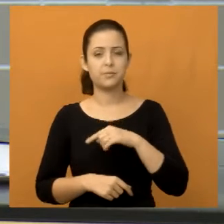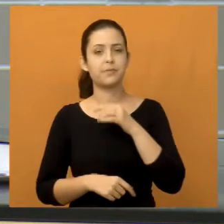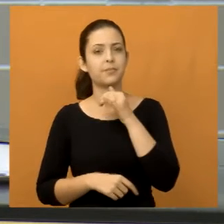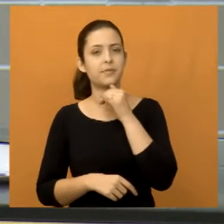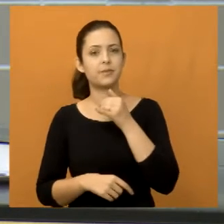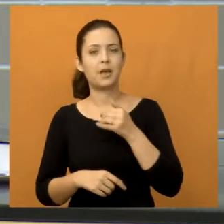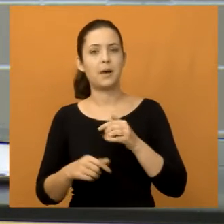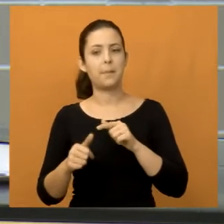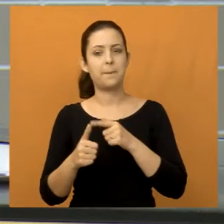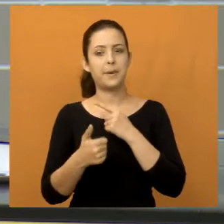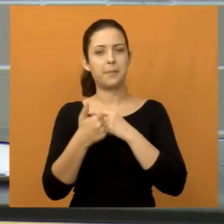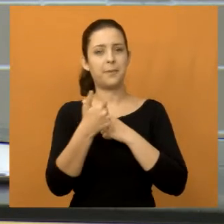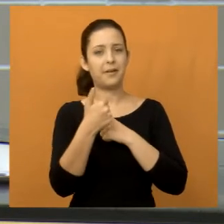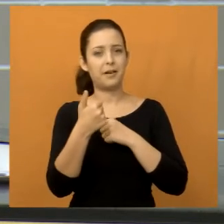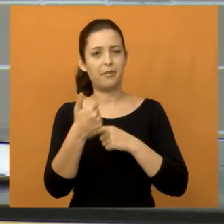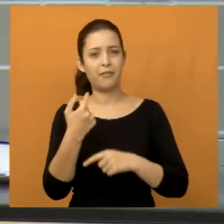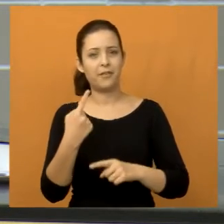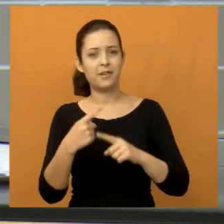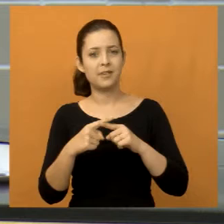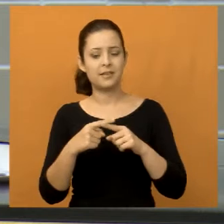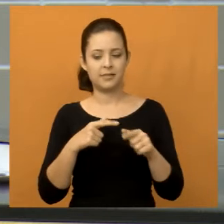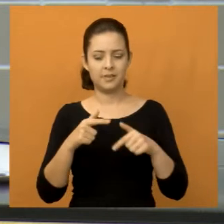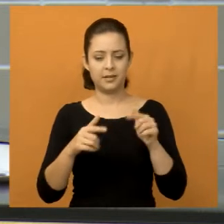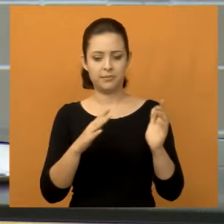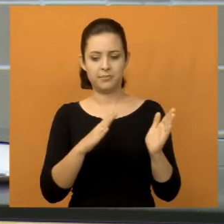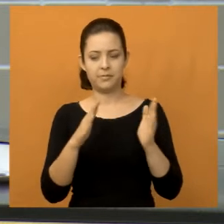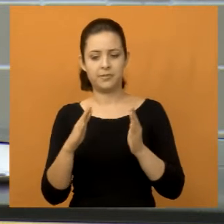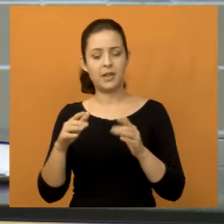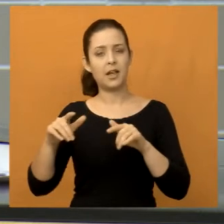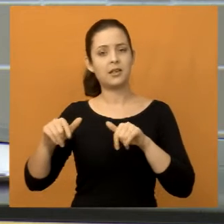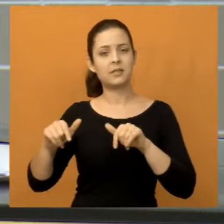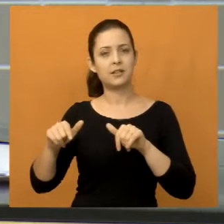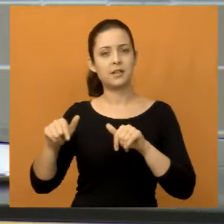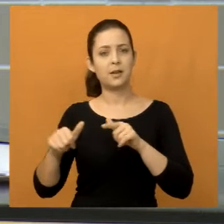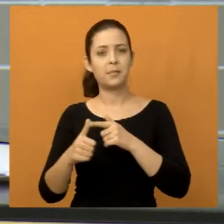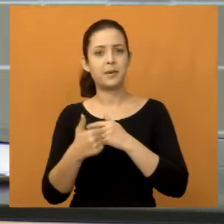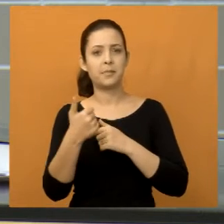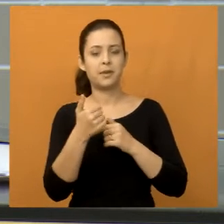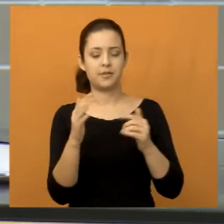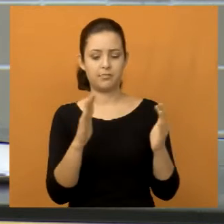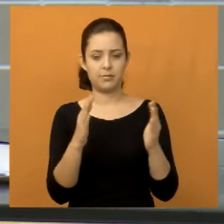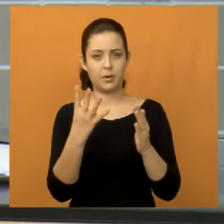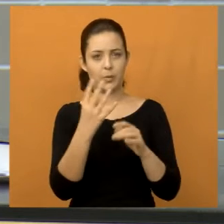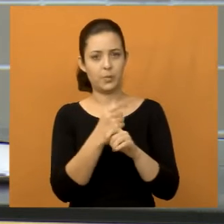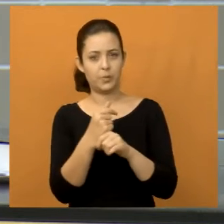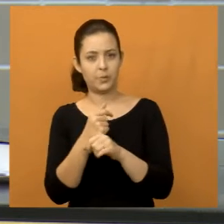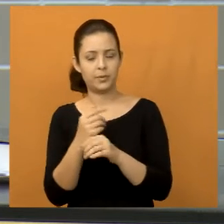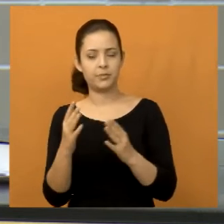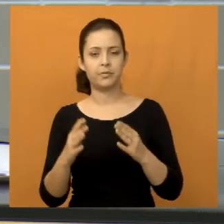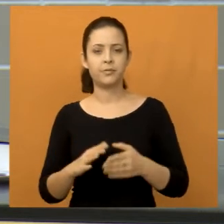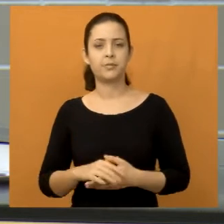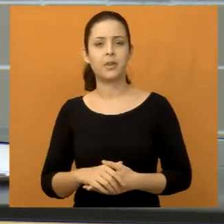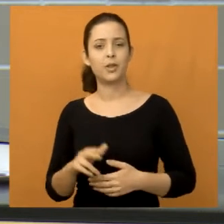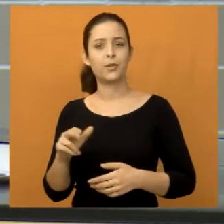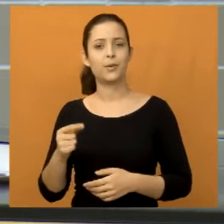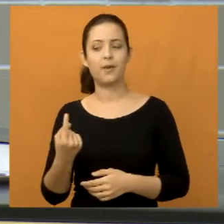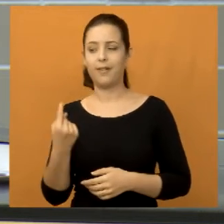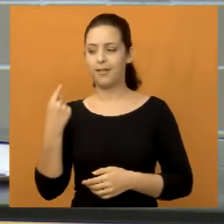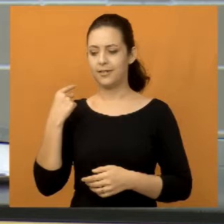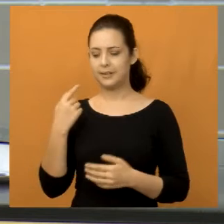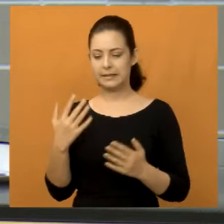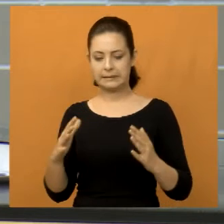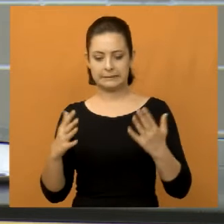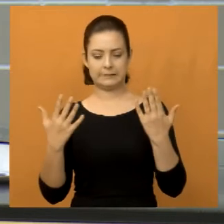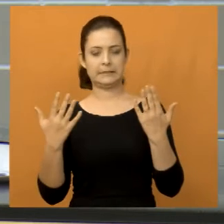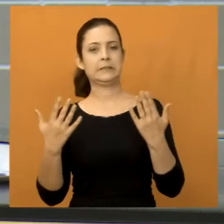diz, marinheiros de primeira viagem, né? Estamos ali no gabinete na primeira legislatura e nunca tinha deparado